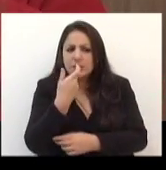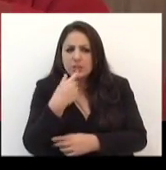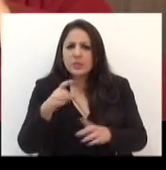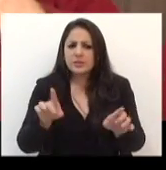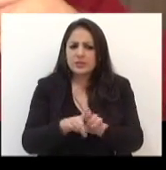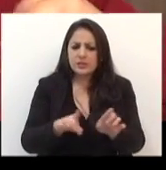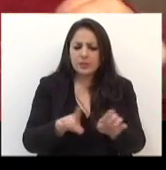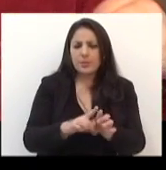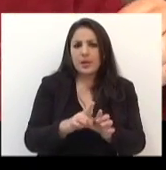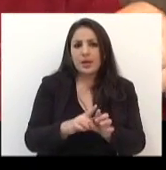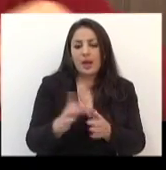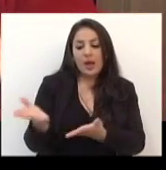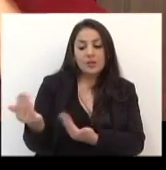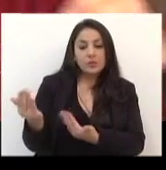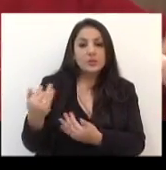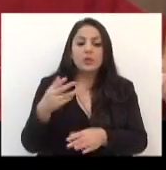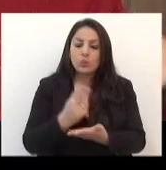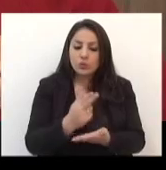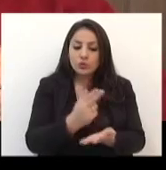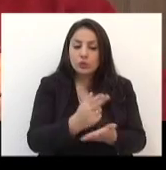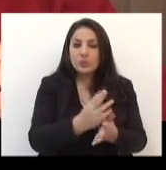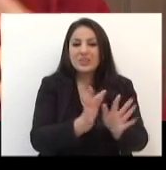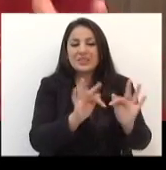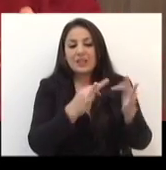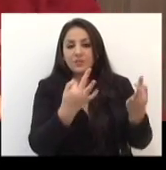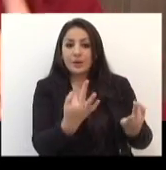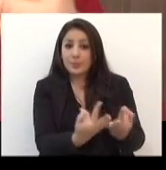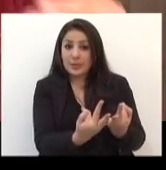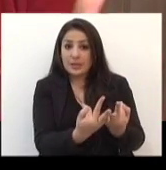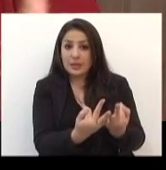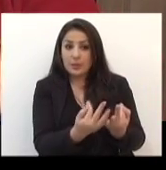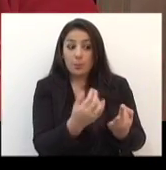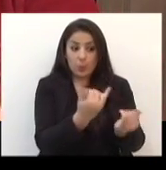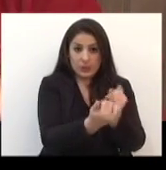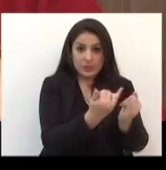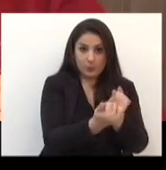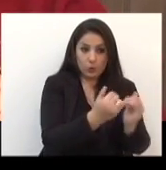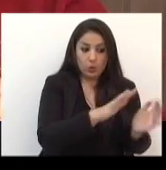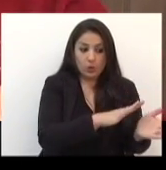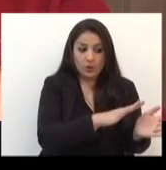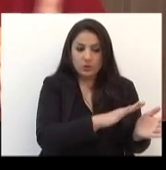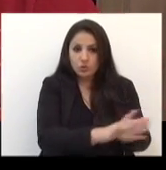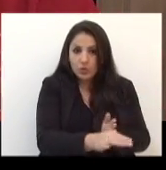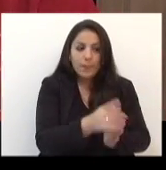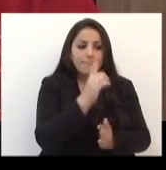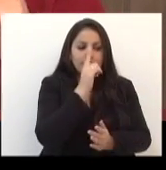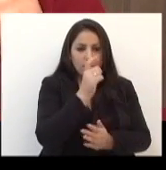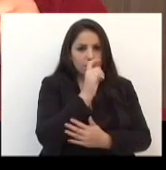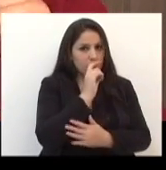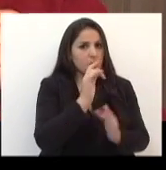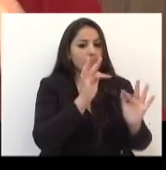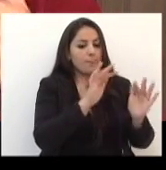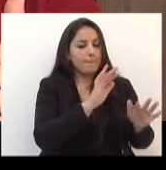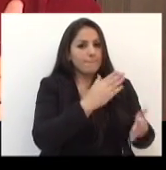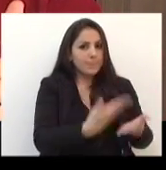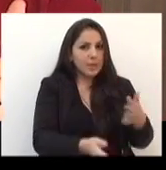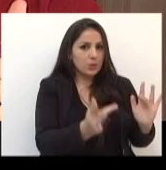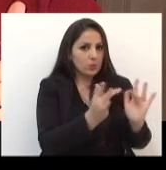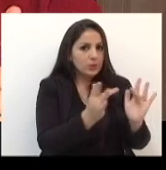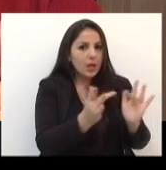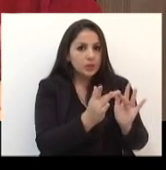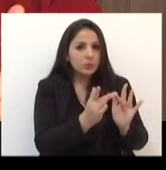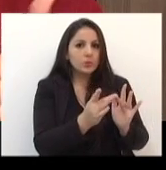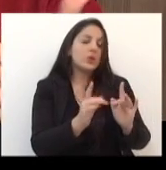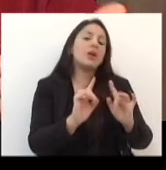fique na família parental. Por exemplo, é retirado do pai e da mãe, por algum motivo, a família